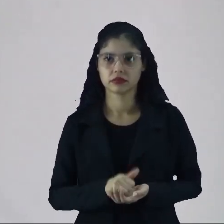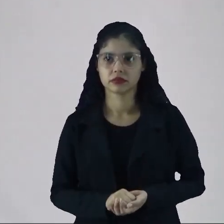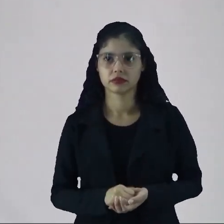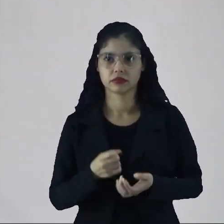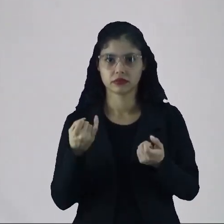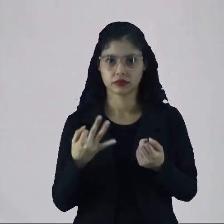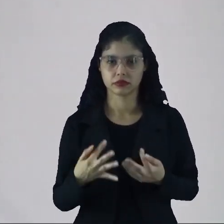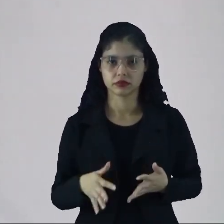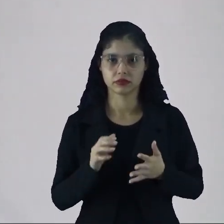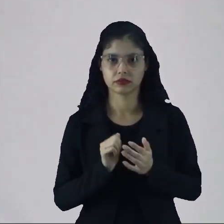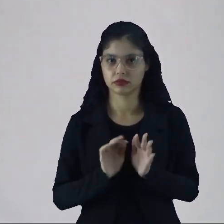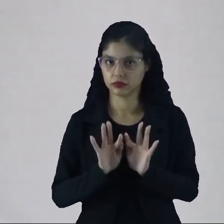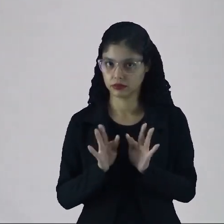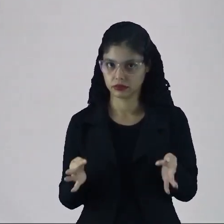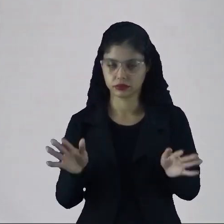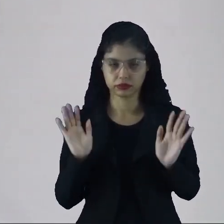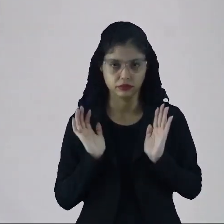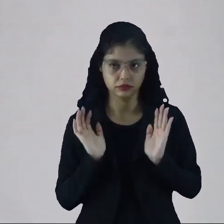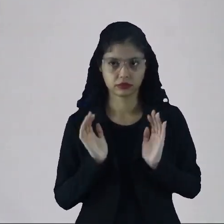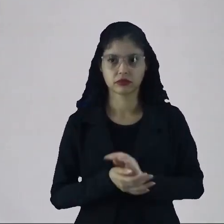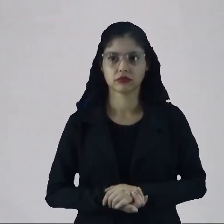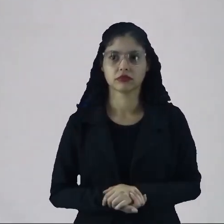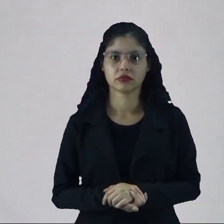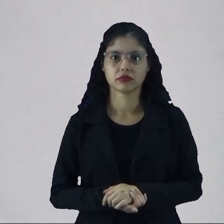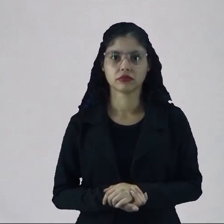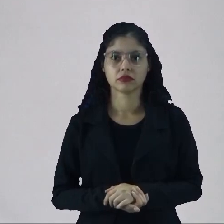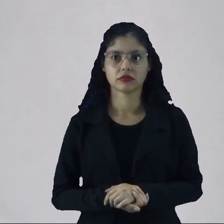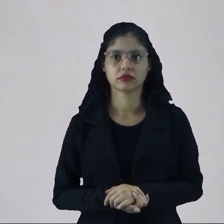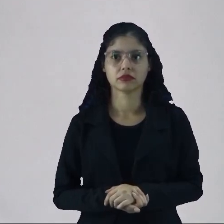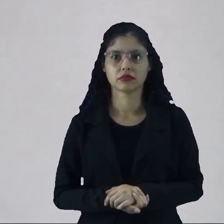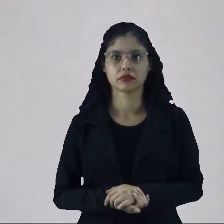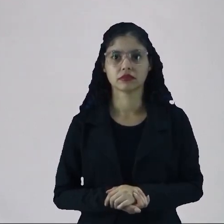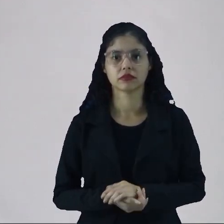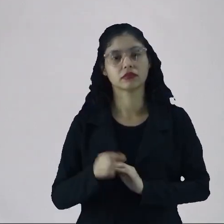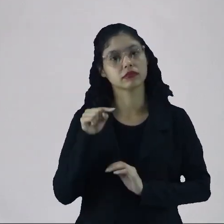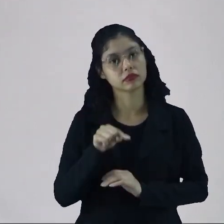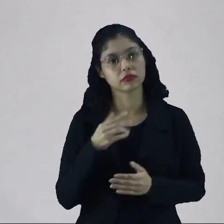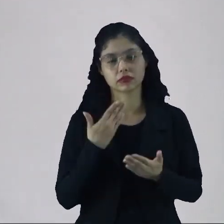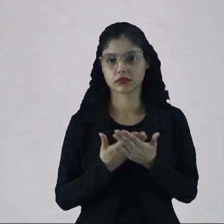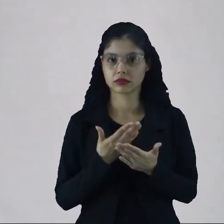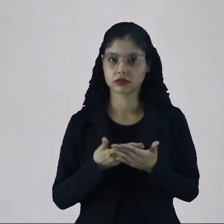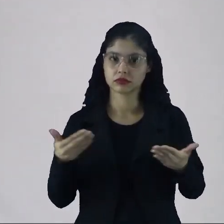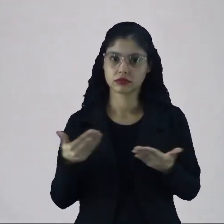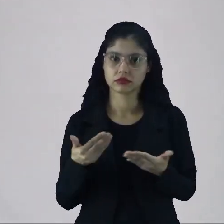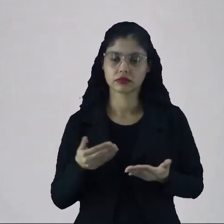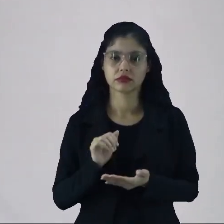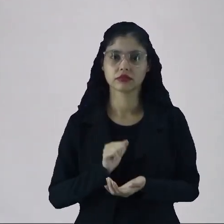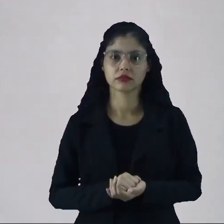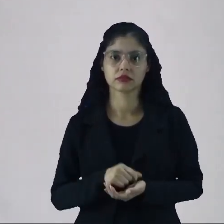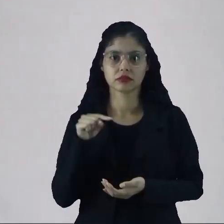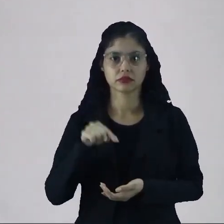A explicação é simples. Pessoal, essa foi a nossa aula de